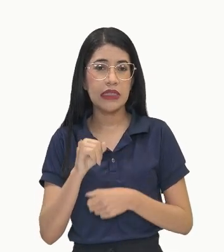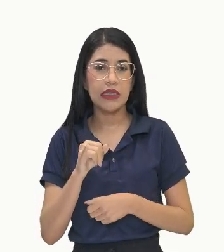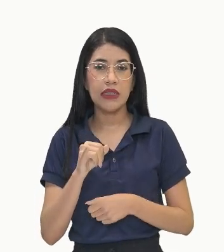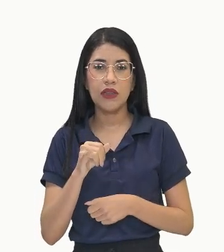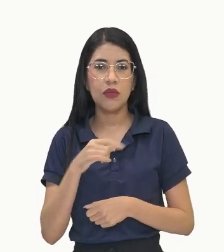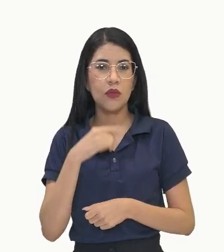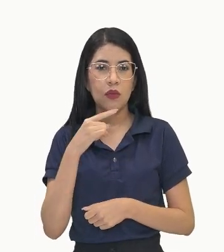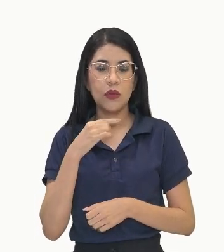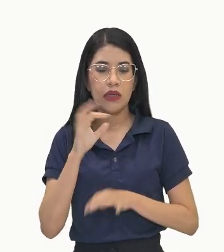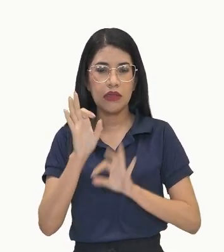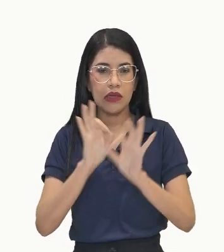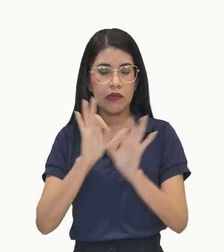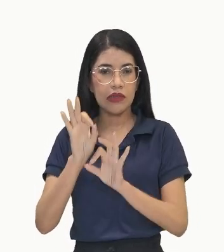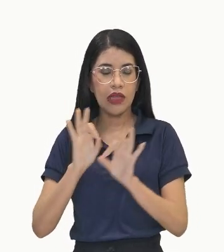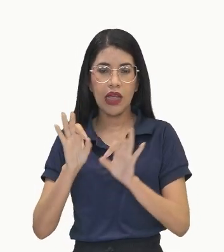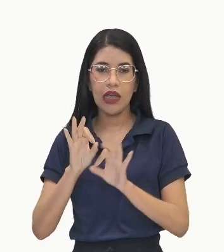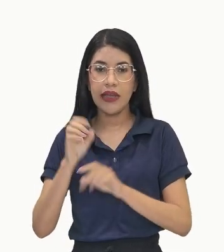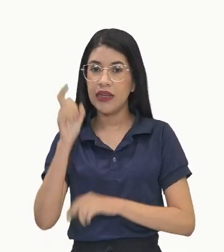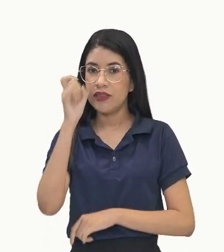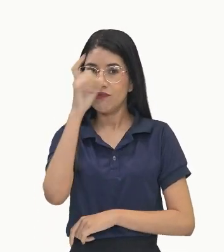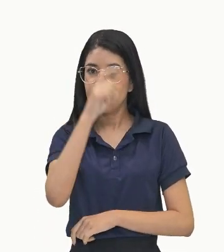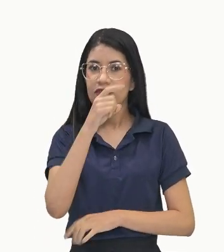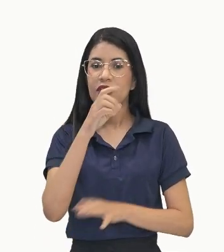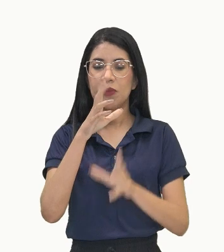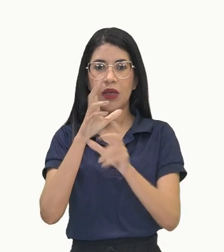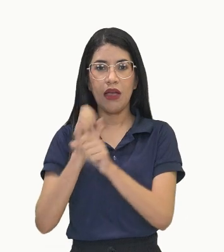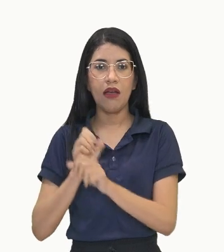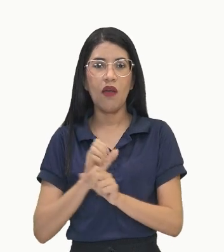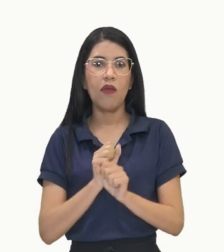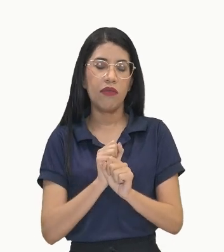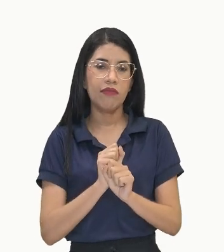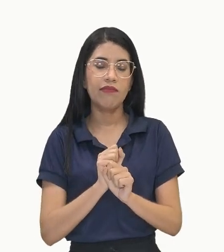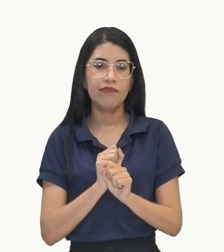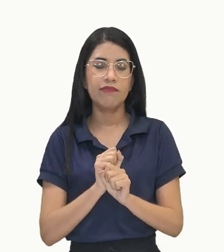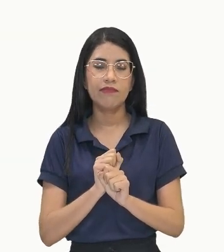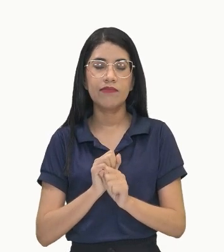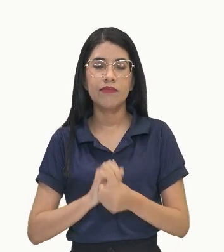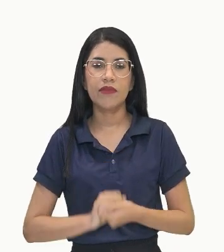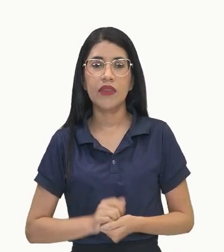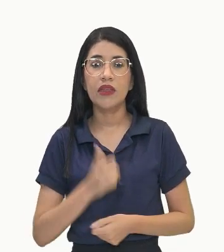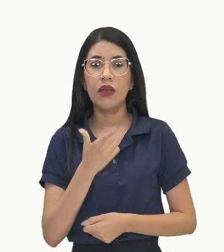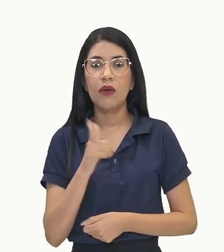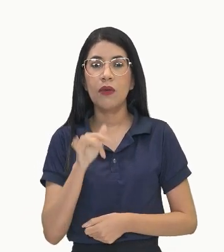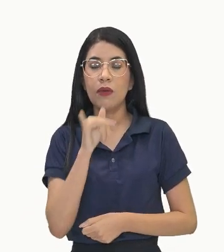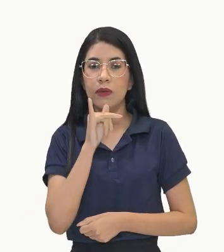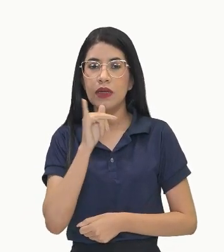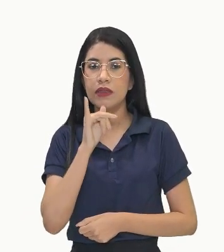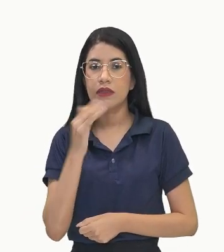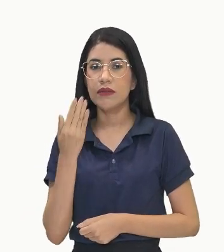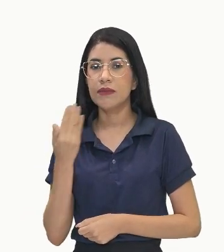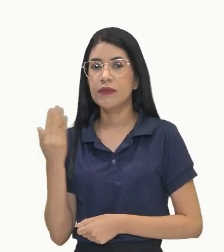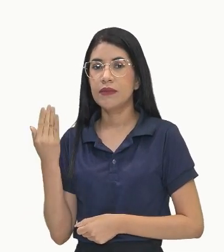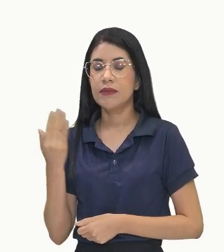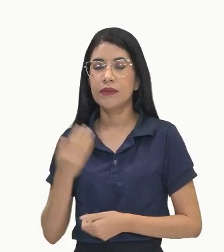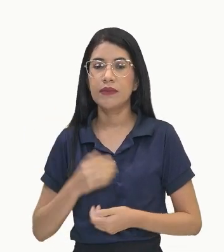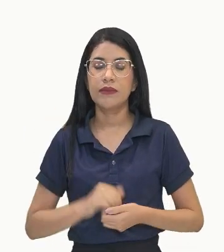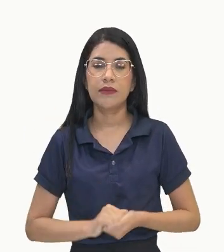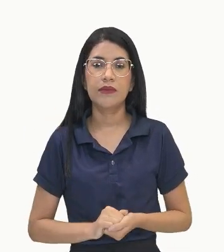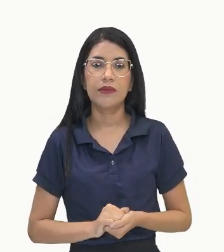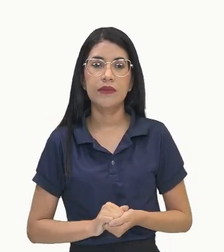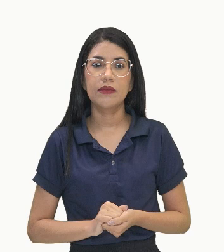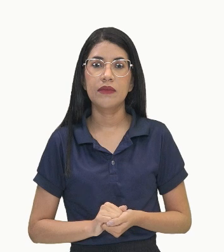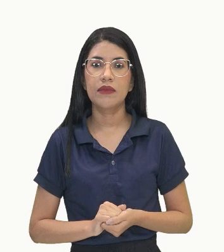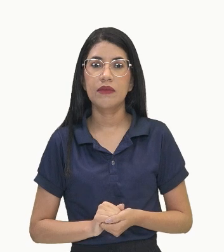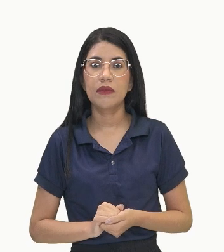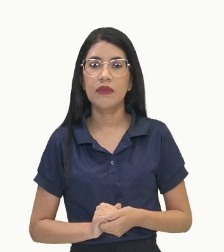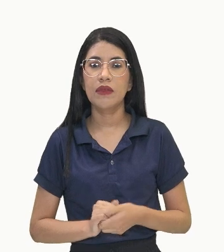organizar, fica muito difícil de resolver a questão. Vamos para outro exercício. Olha, hoje você